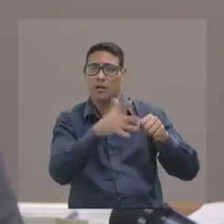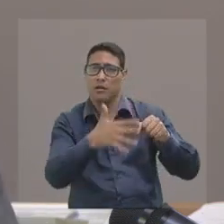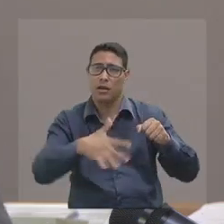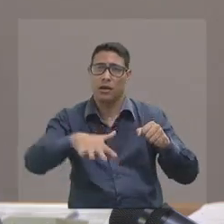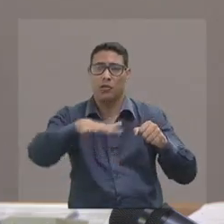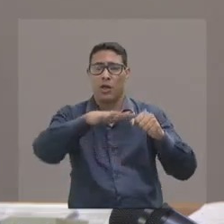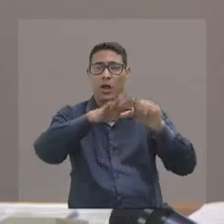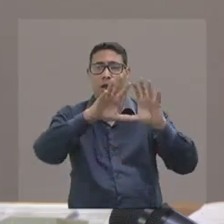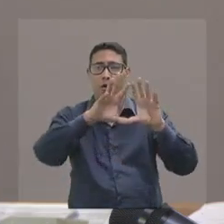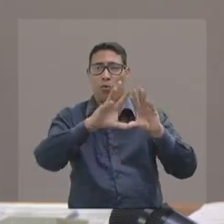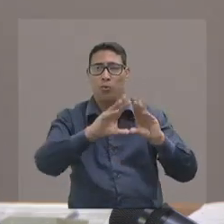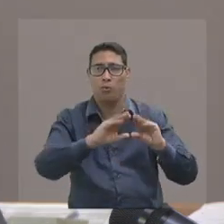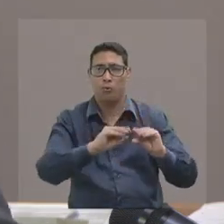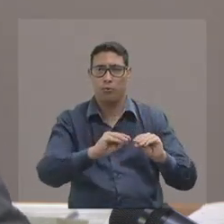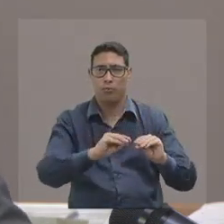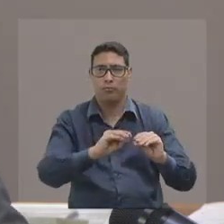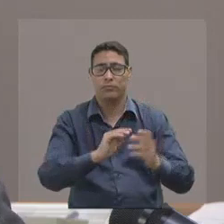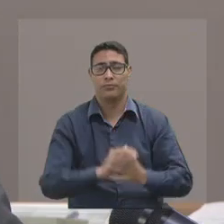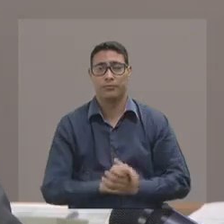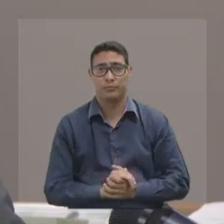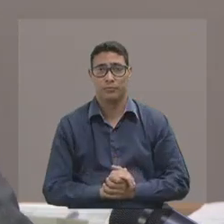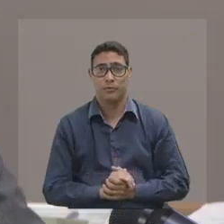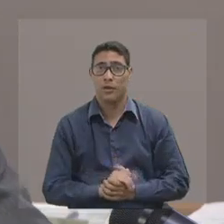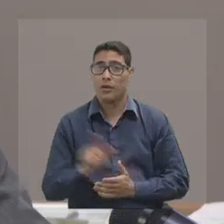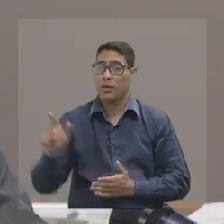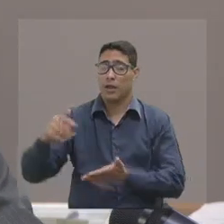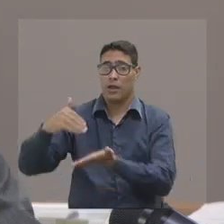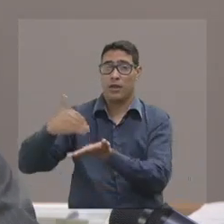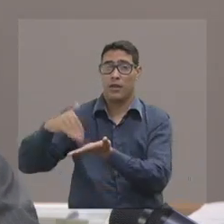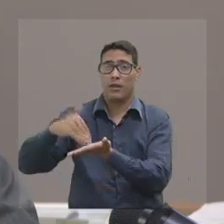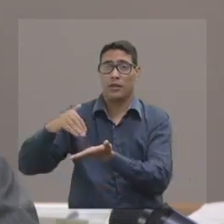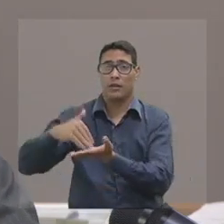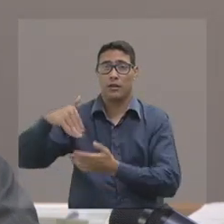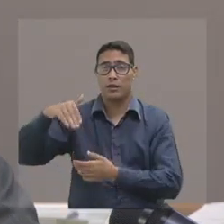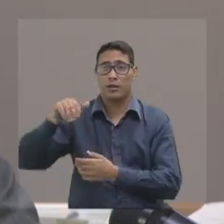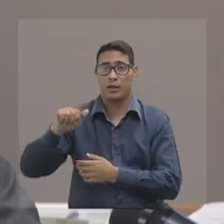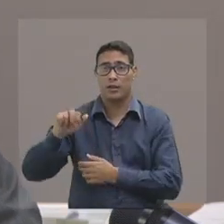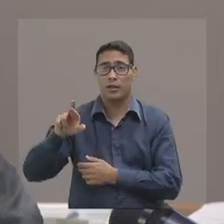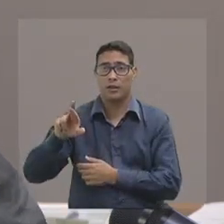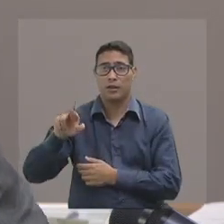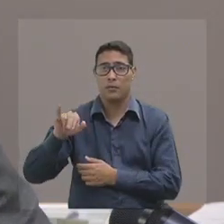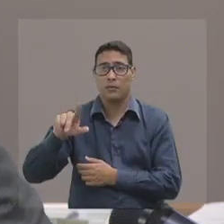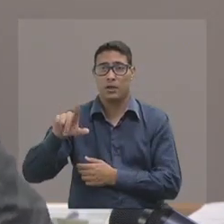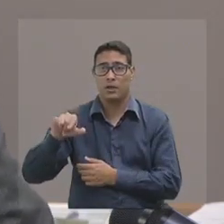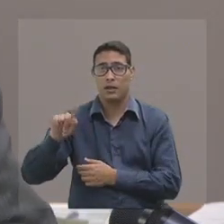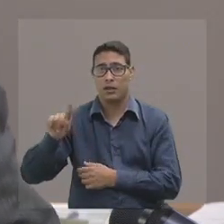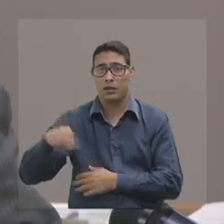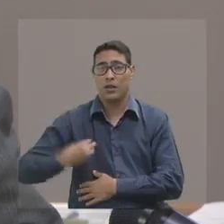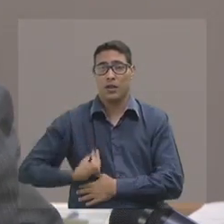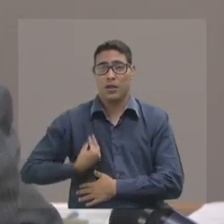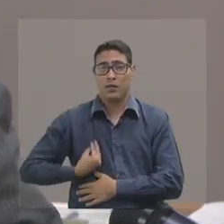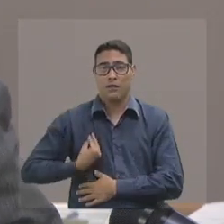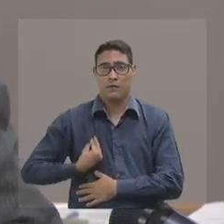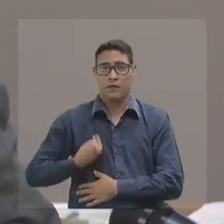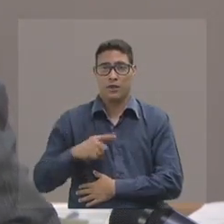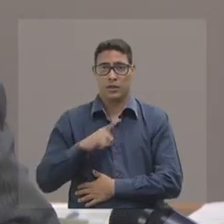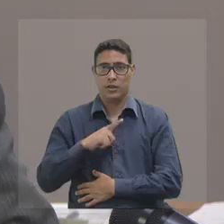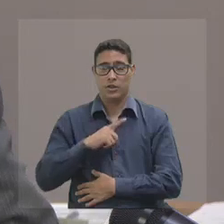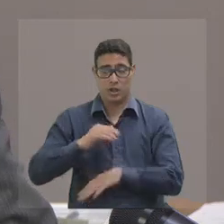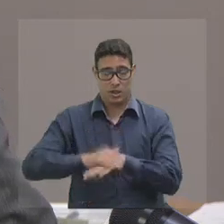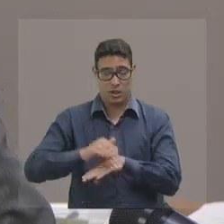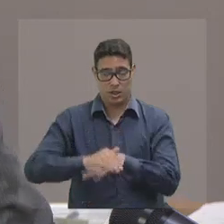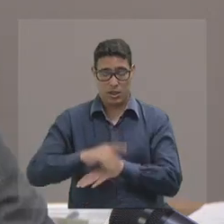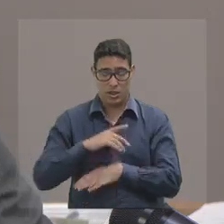alguma dessas vezes a secretária Maria estava nessa comissão e eu próprio fiz